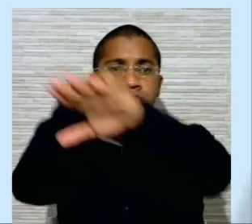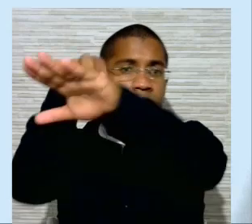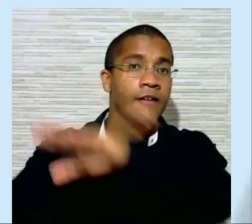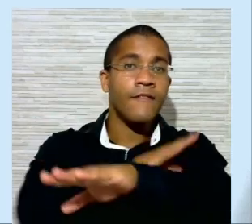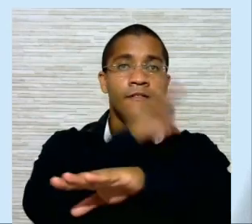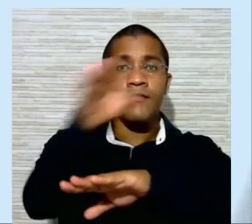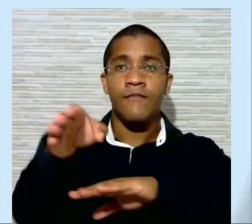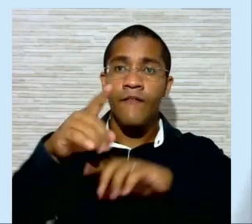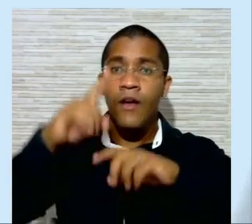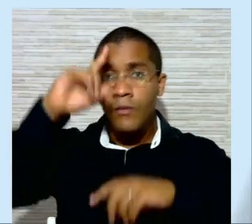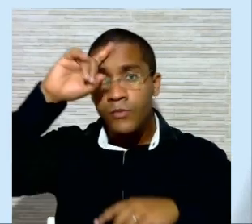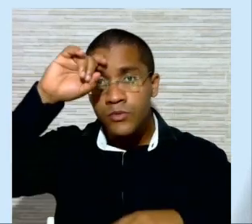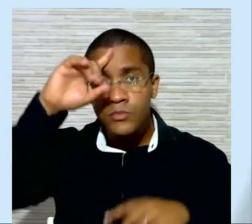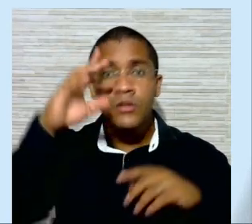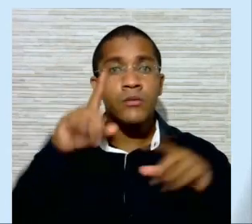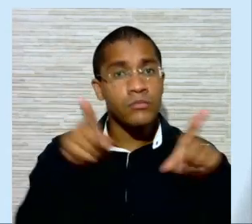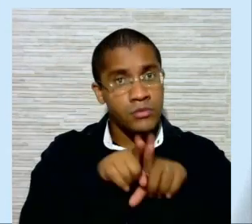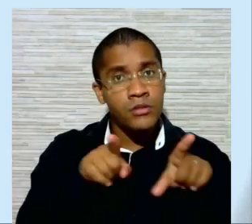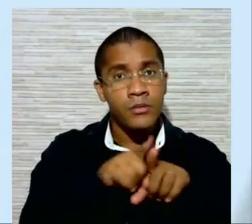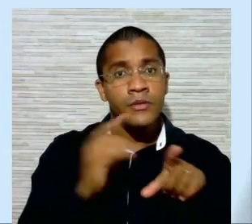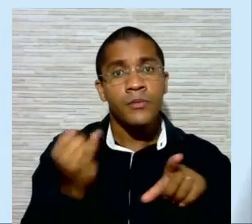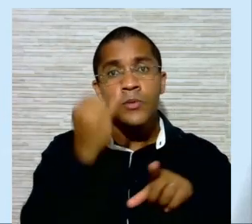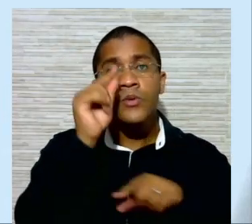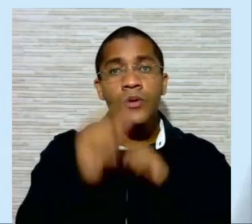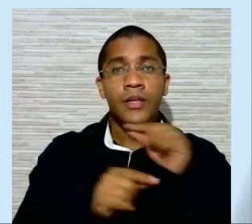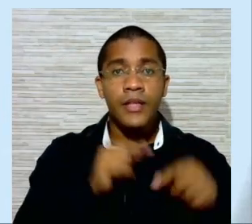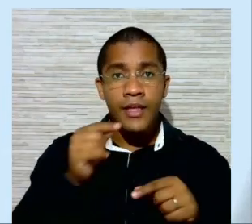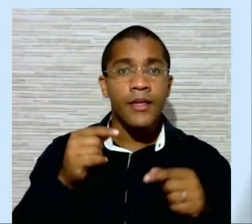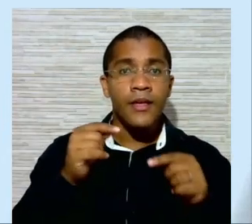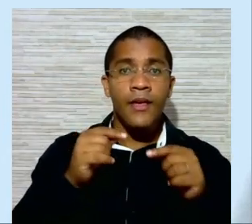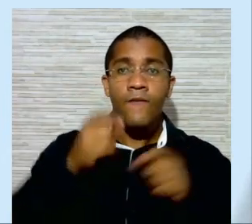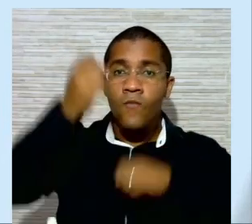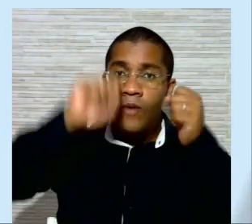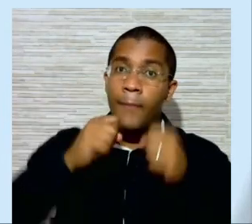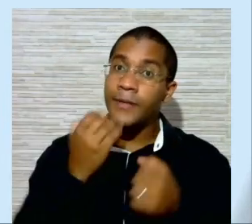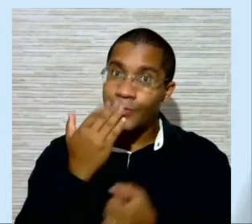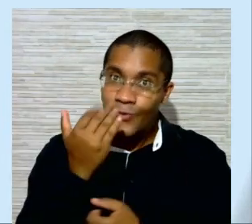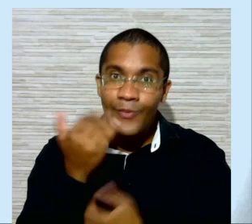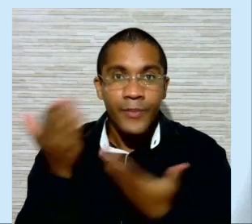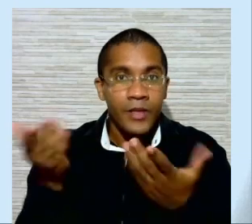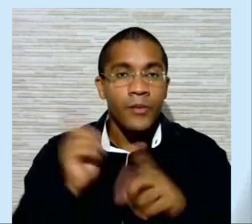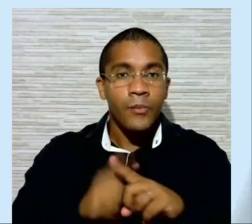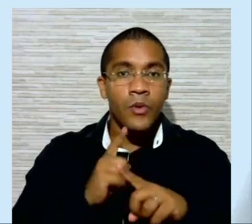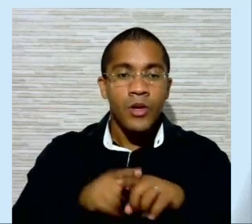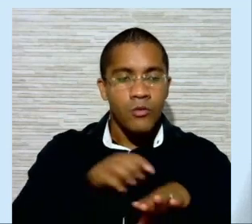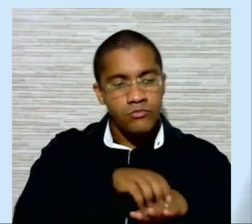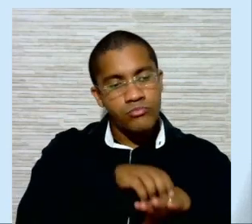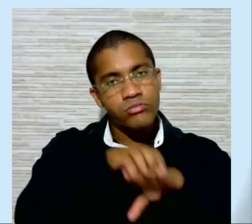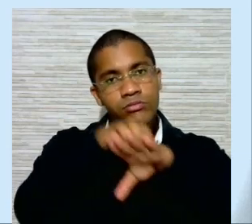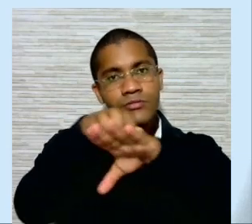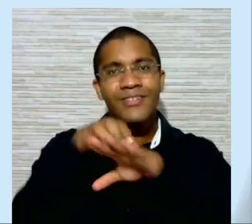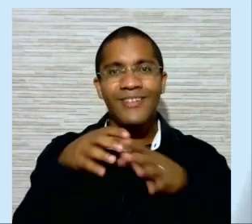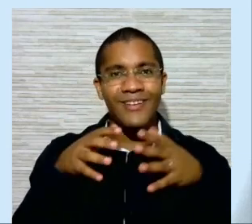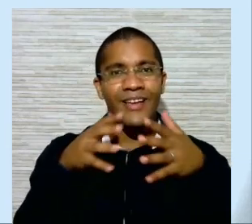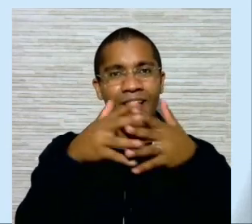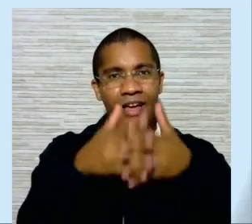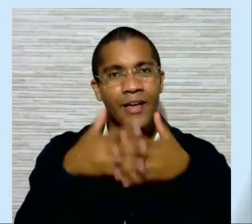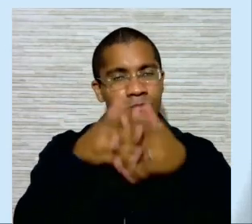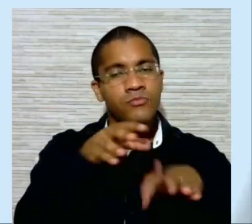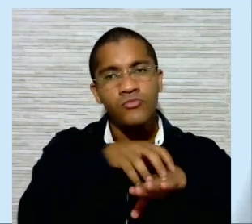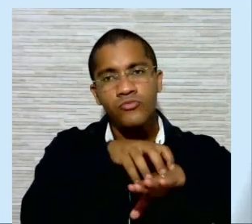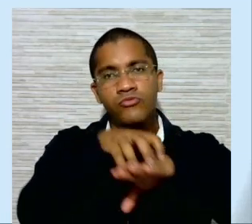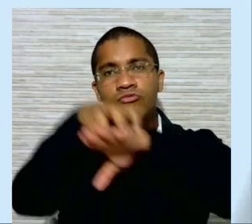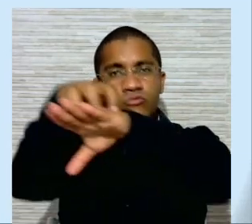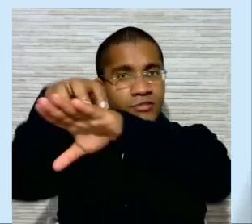importante também para a indústria alimentícia, né, no caso, que aí também leva alimentos